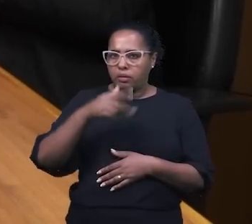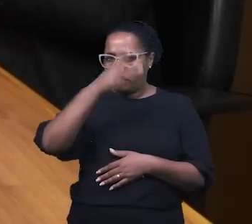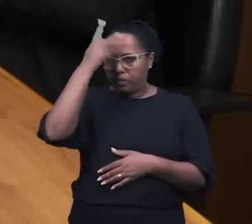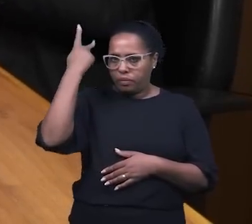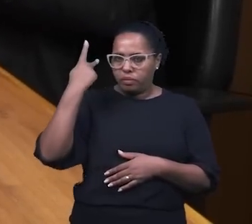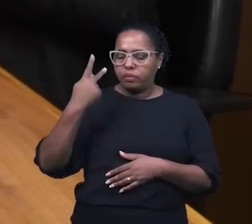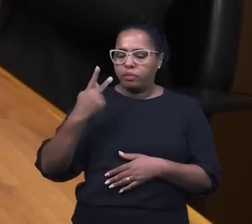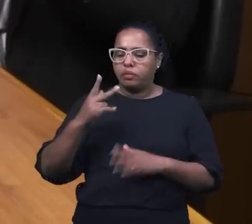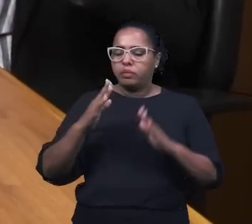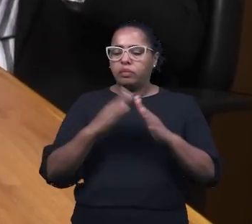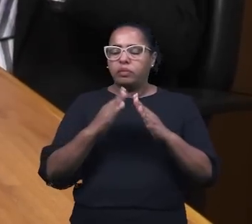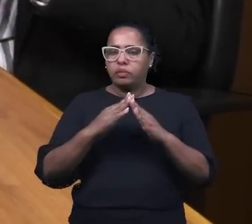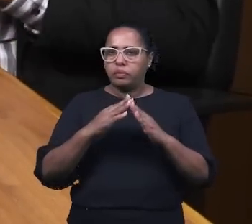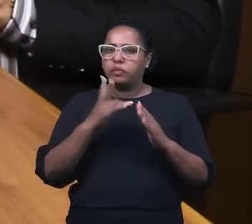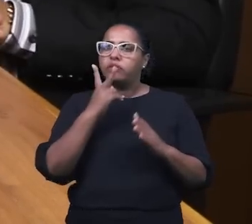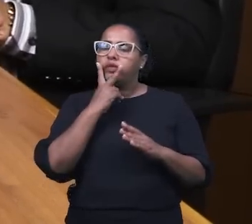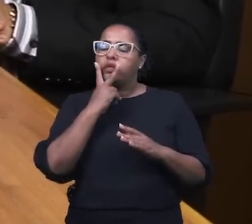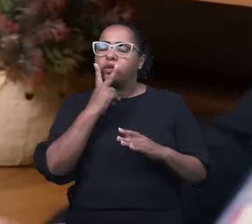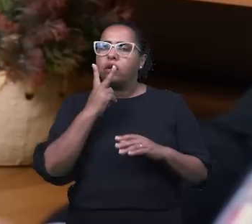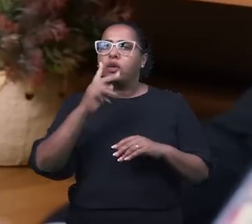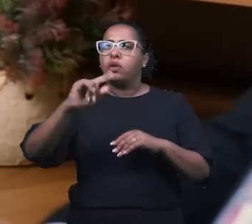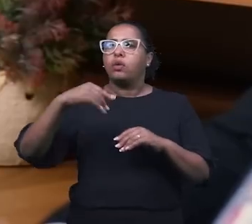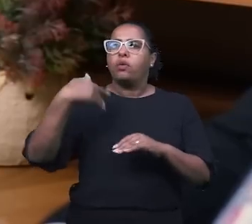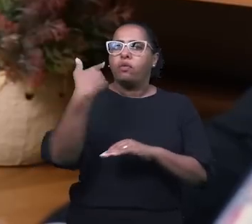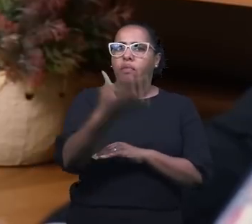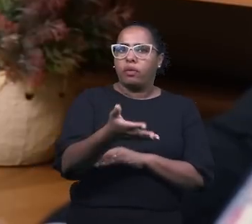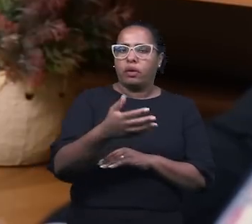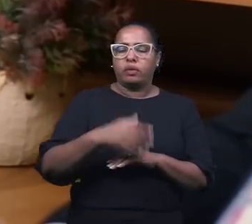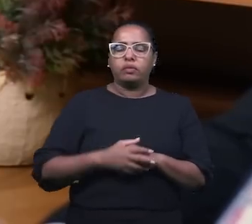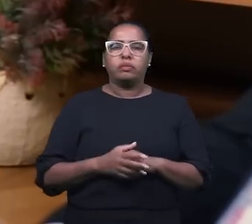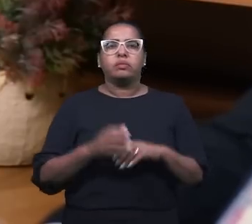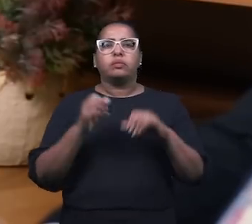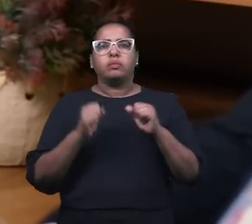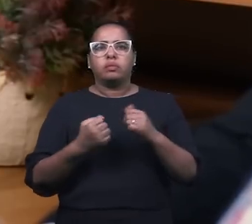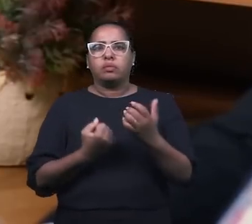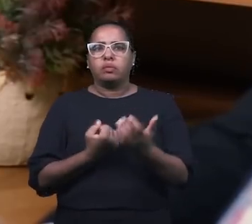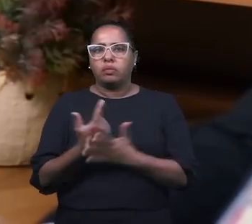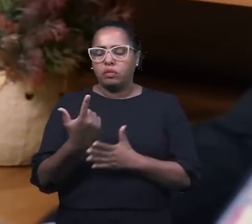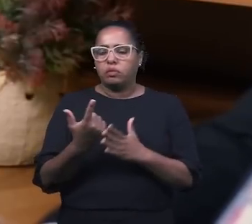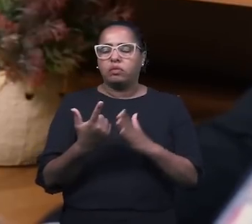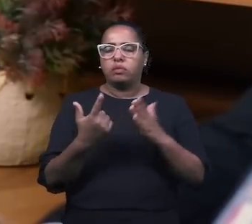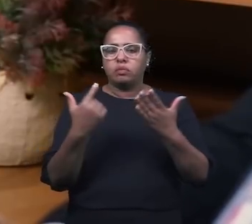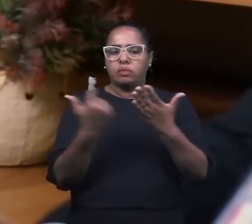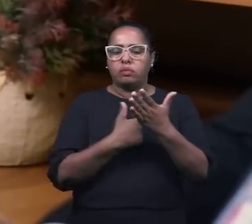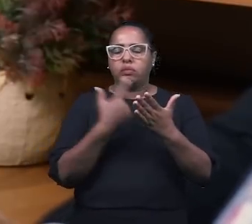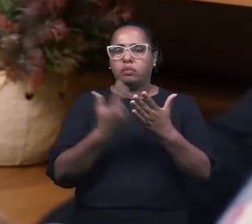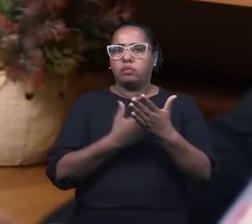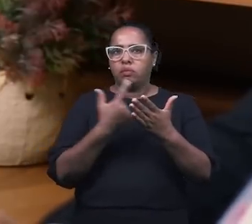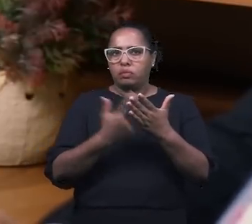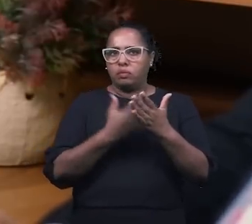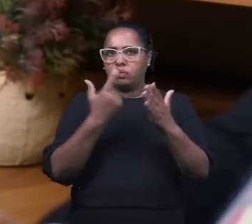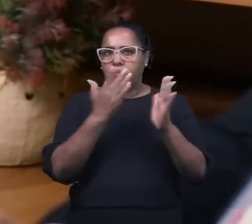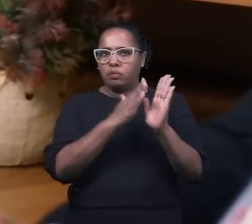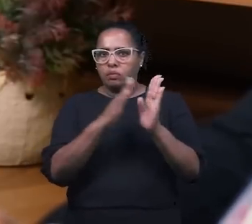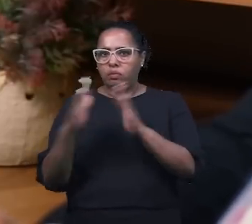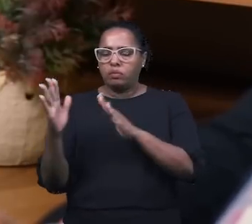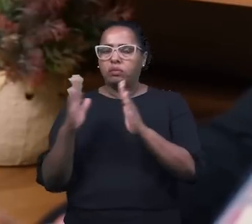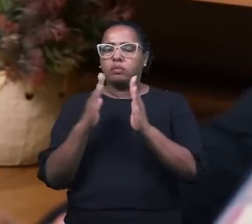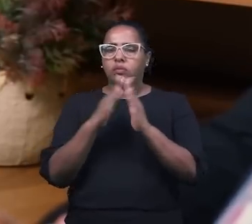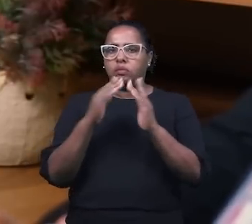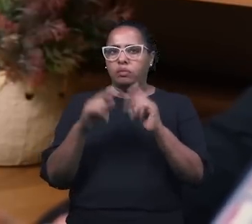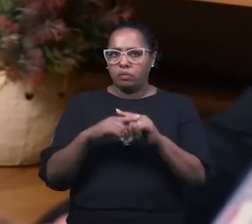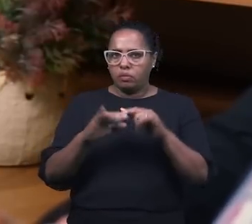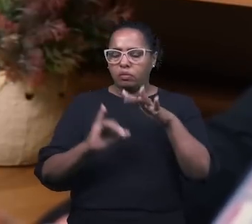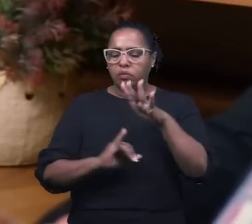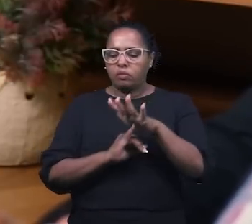Para quem mora aqui na Grande Vitória e para quem mora fora? Pode comprar através da livraria da igreja, né? Nós temos a